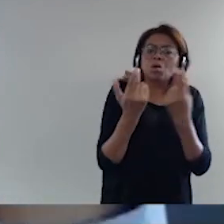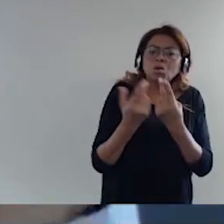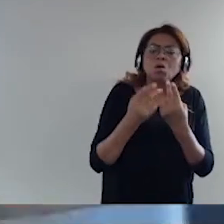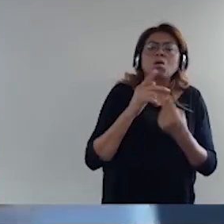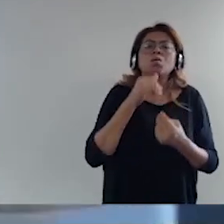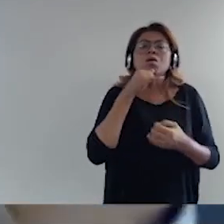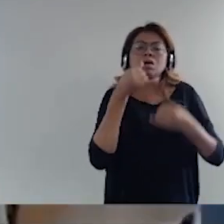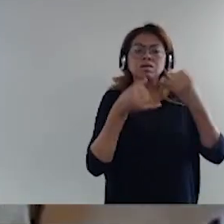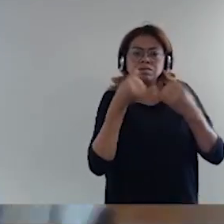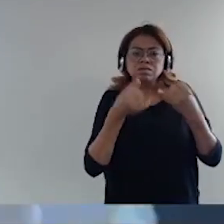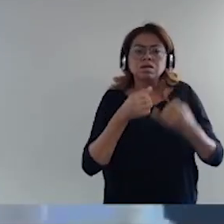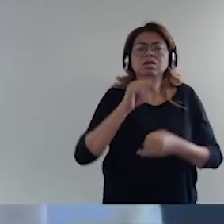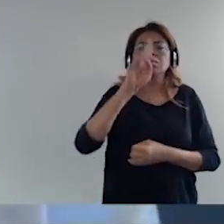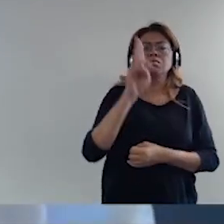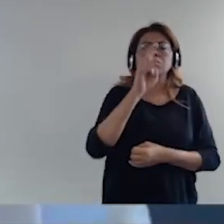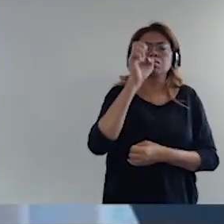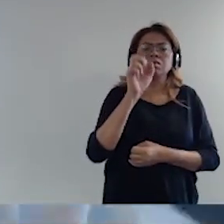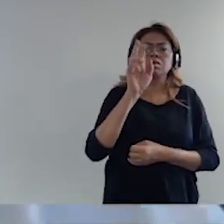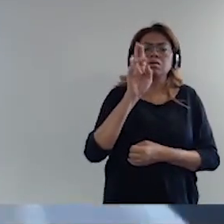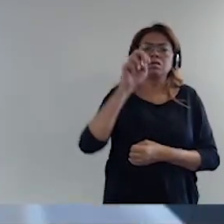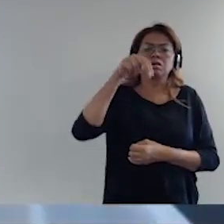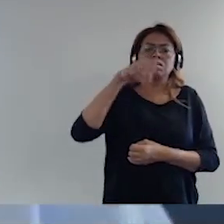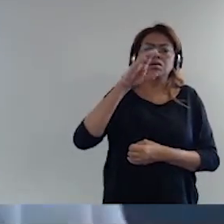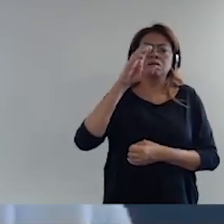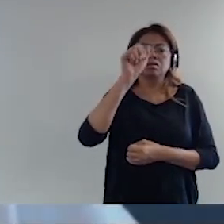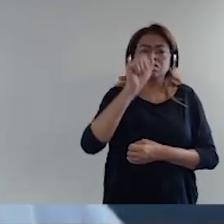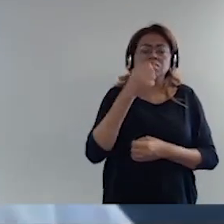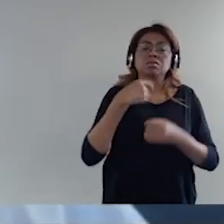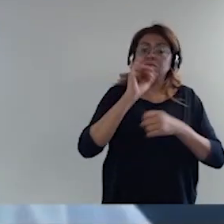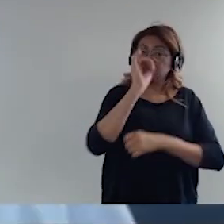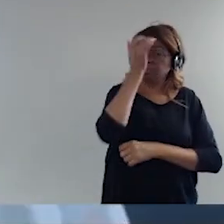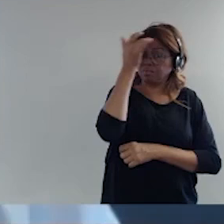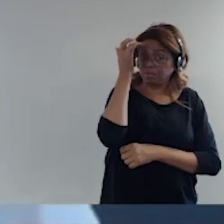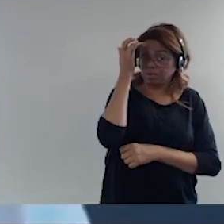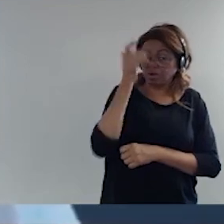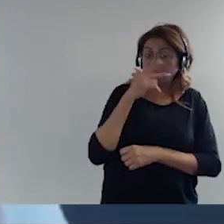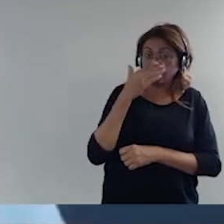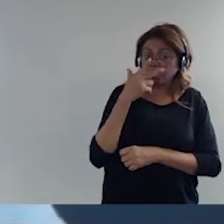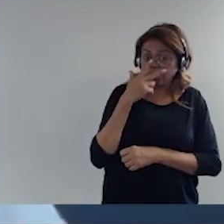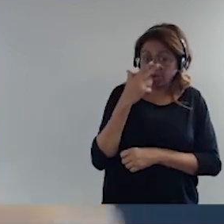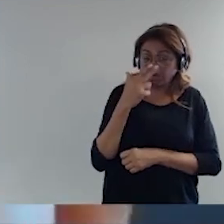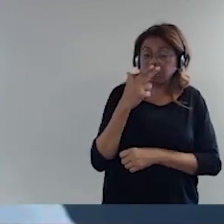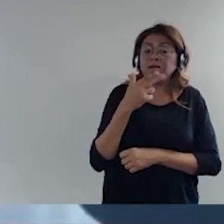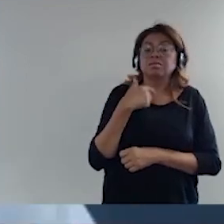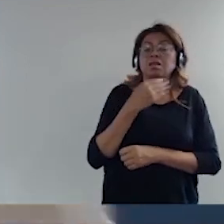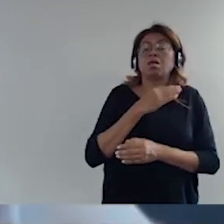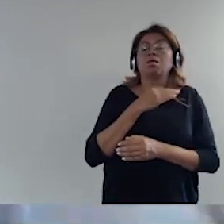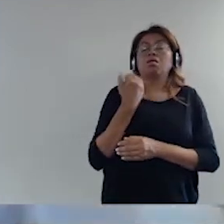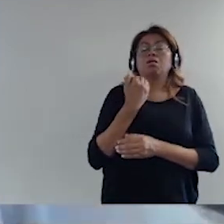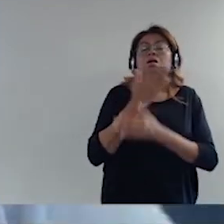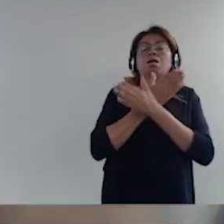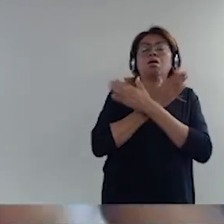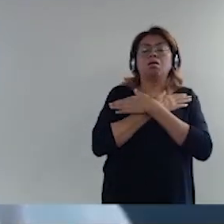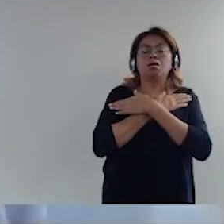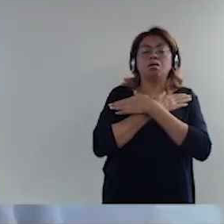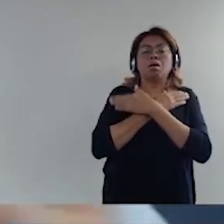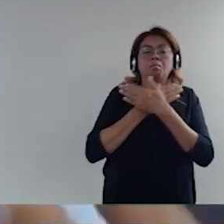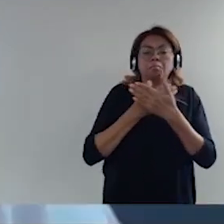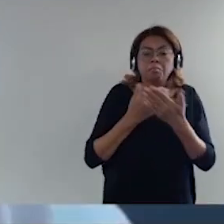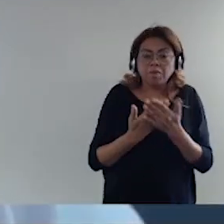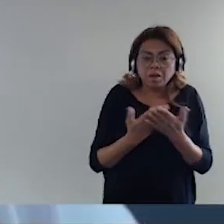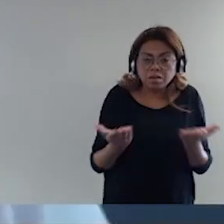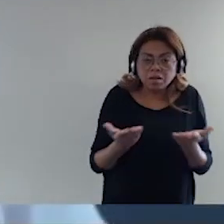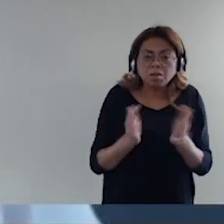pessoa tivesse tido algum ganho na hora que morreu, ele teve foi perda, não é? E a partir daí ela vai avançando